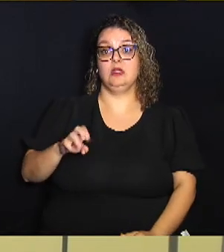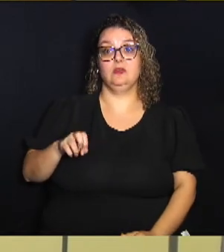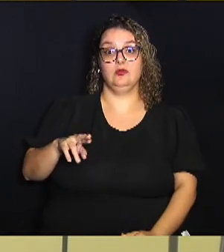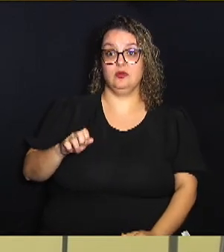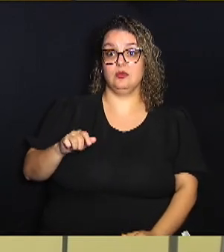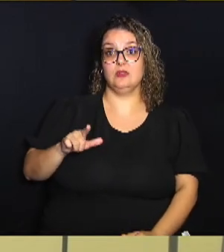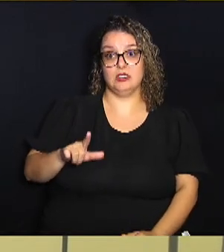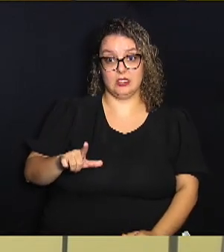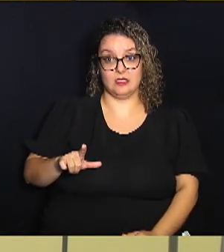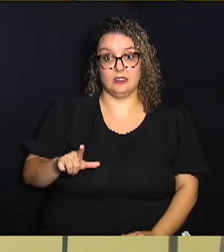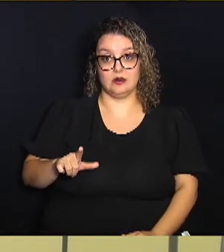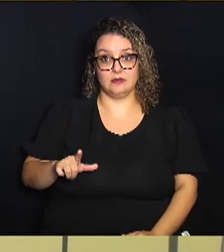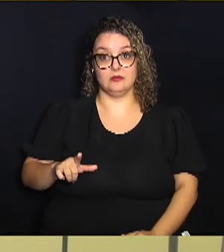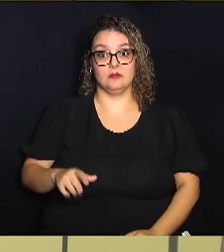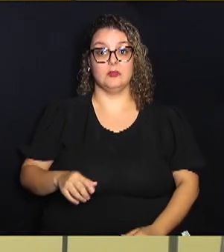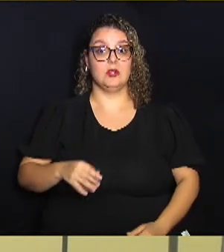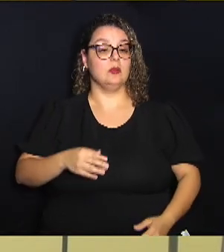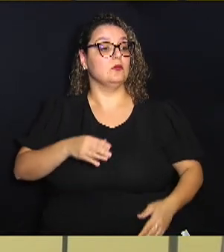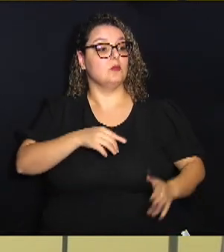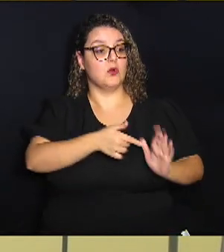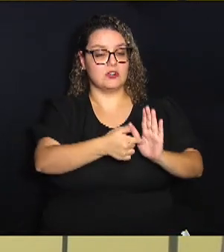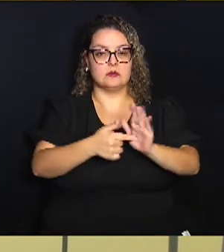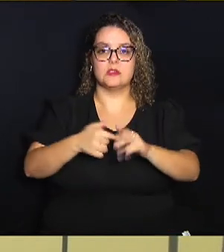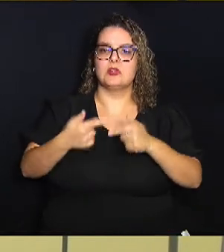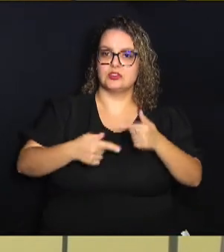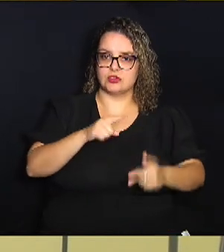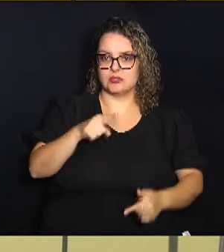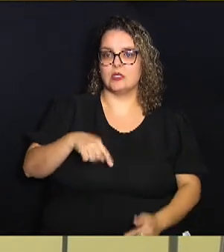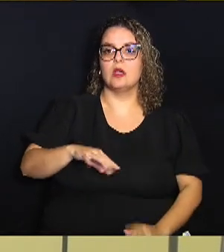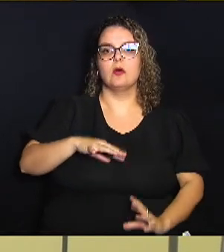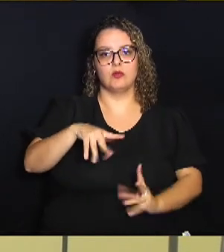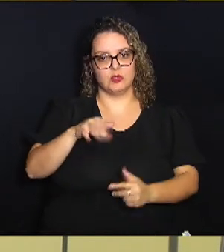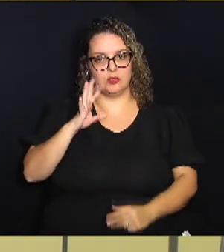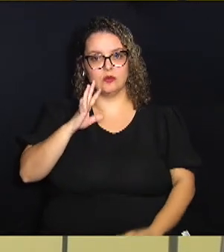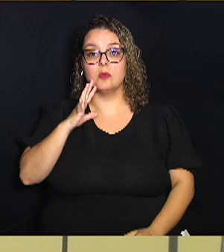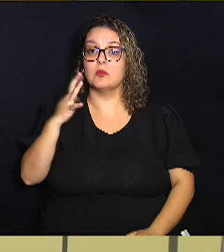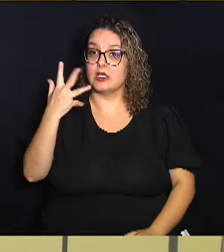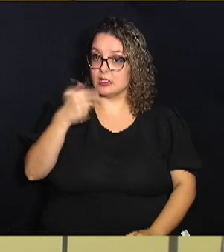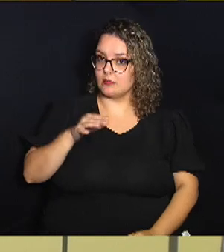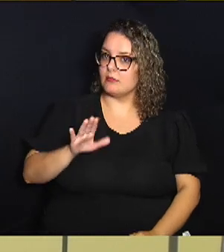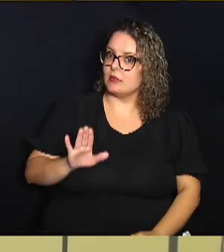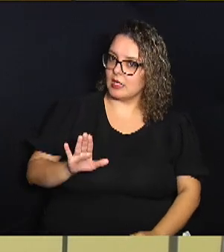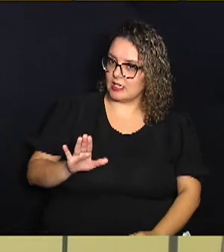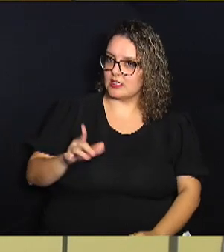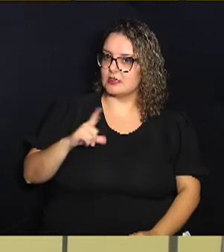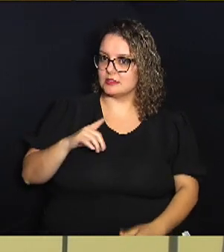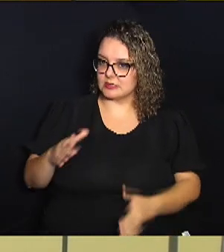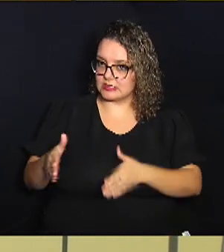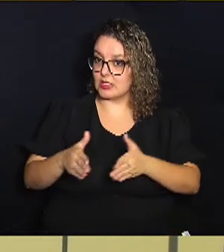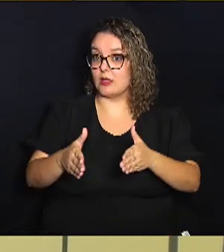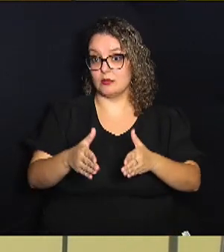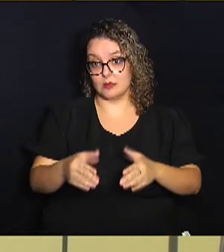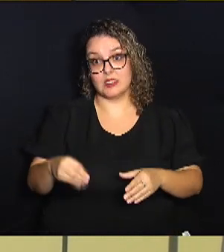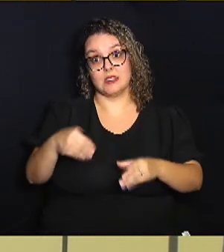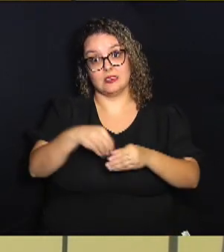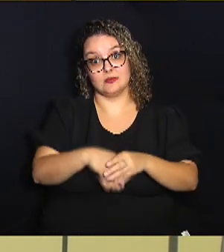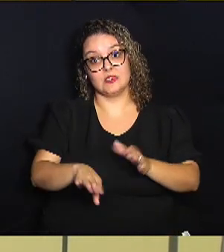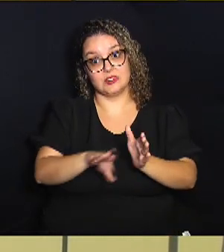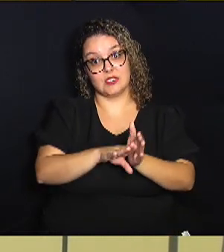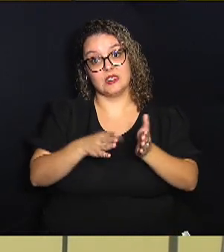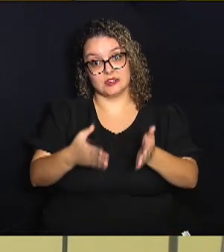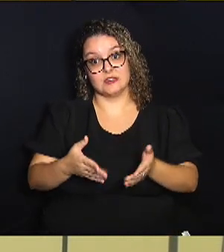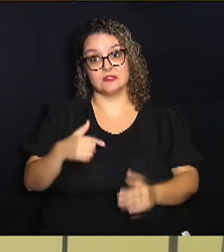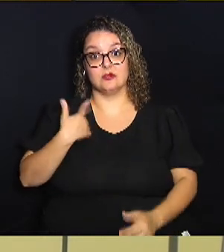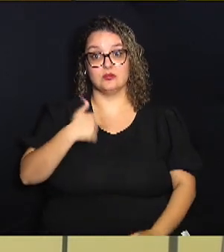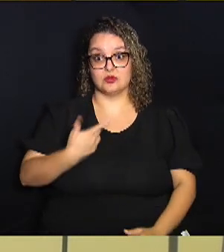essa geração Z, para mostrar para elas que é um mundo bacana, é um mundo bonito, mas que tem um caminho para poder percorrer até chegar lá. Então a